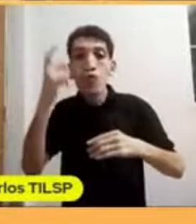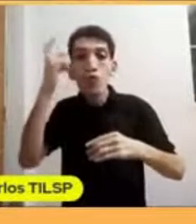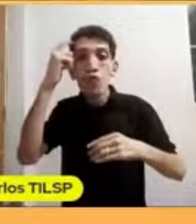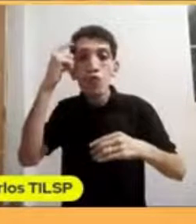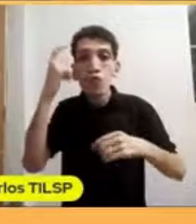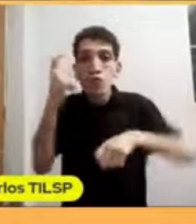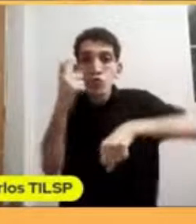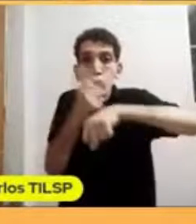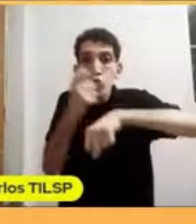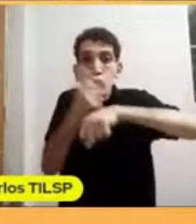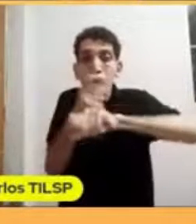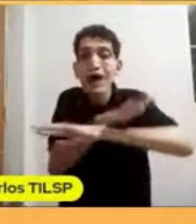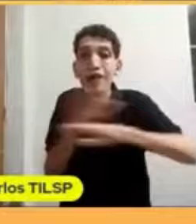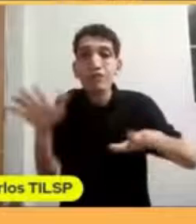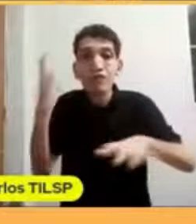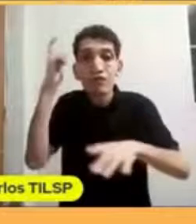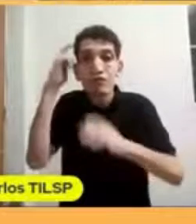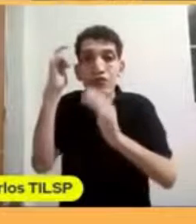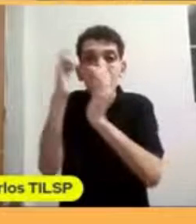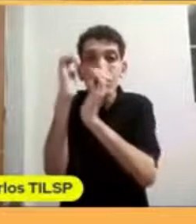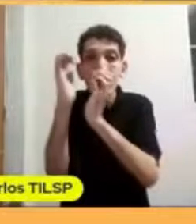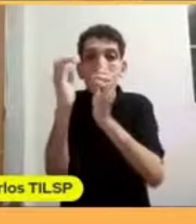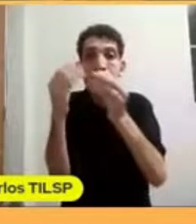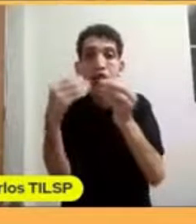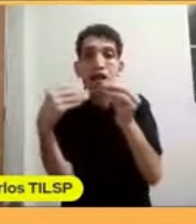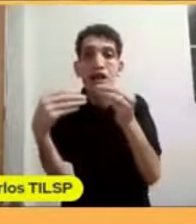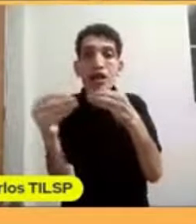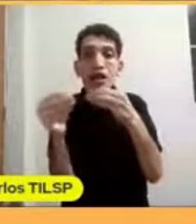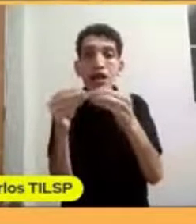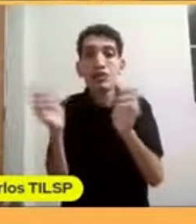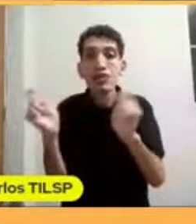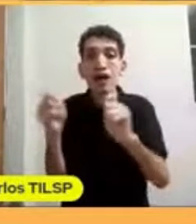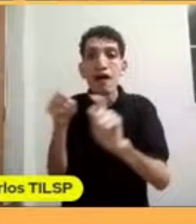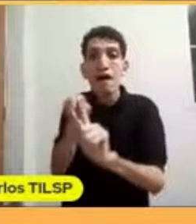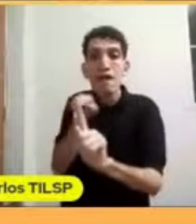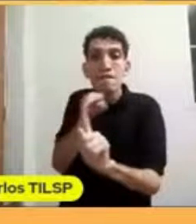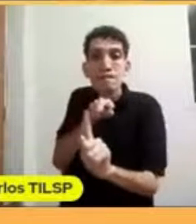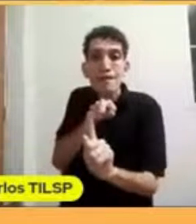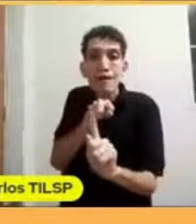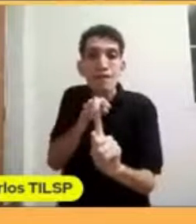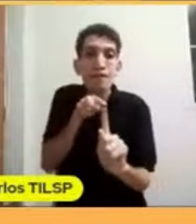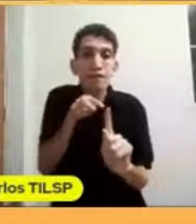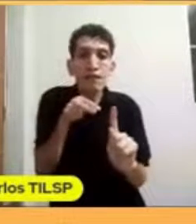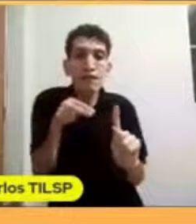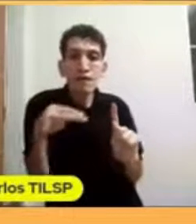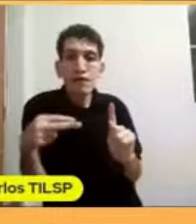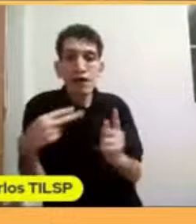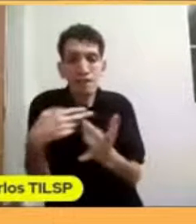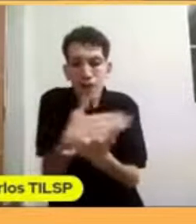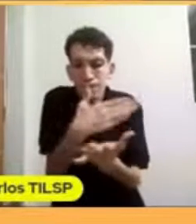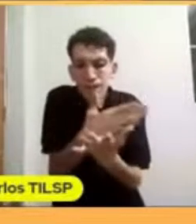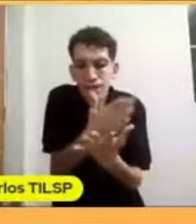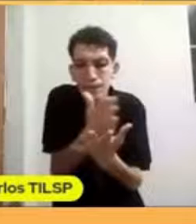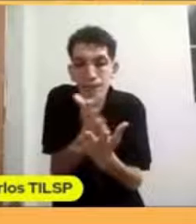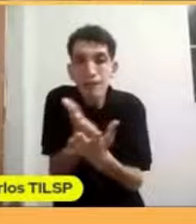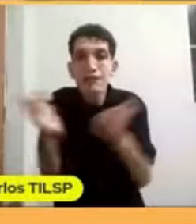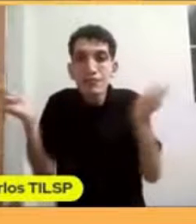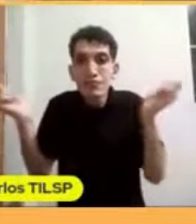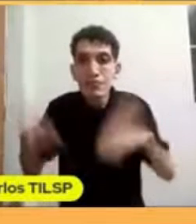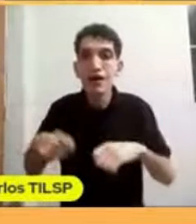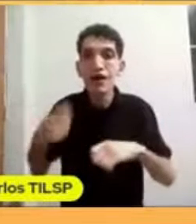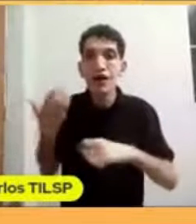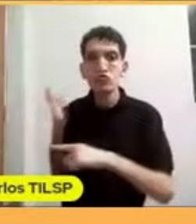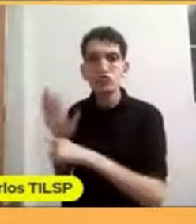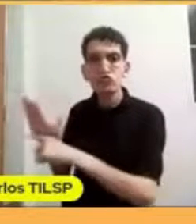flexibilidade na minha mentalidade. Ou seja, de eu conseguir encontrar soluções para que aquela pessoa utilizasse o computador